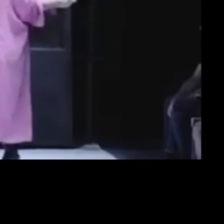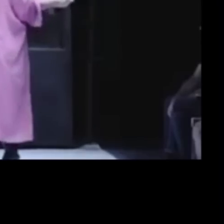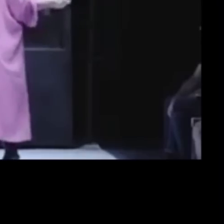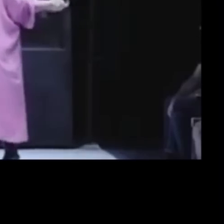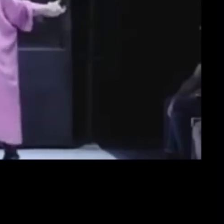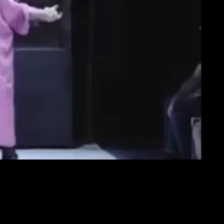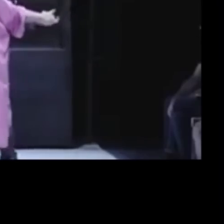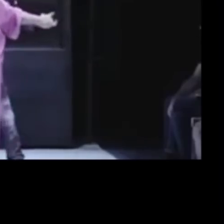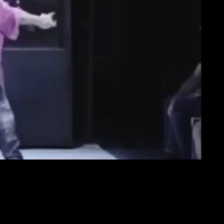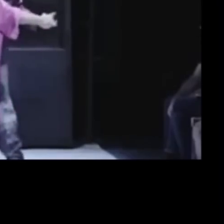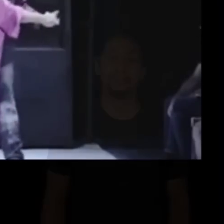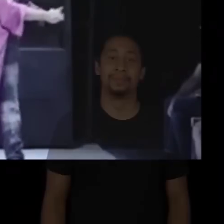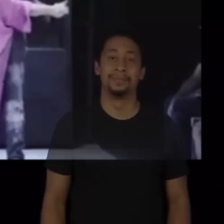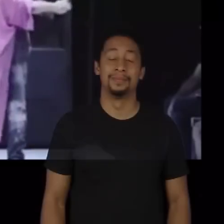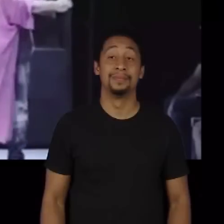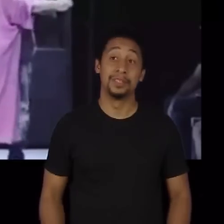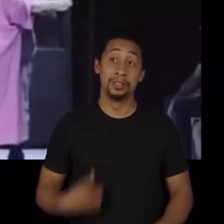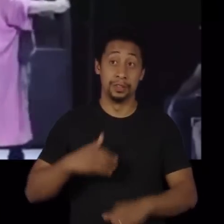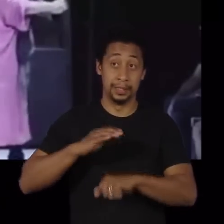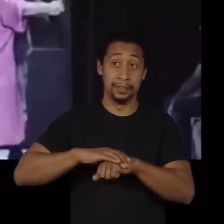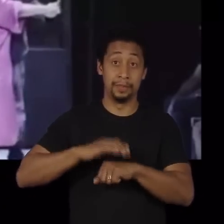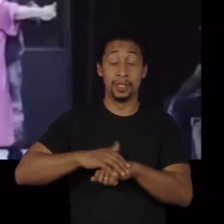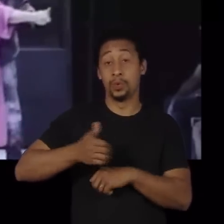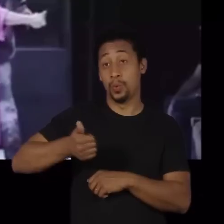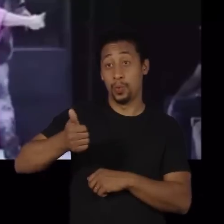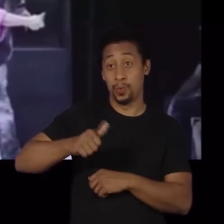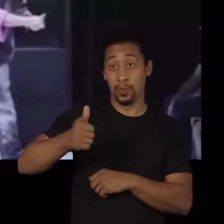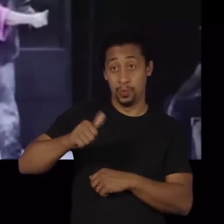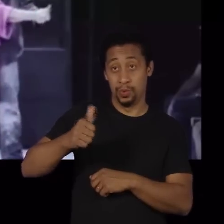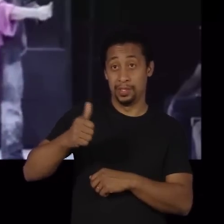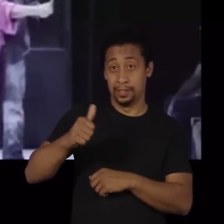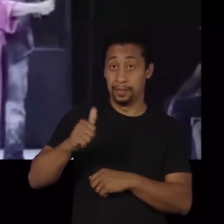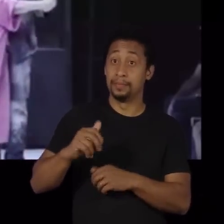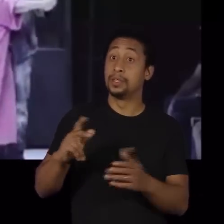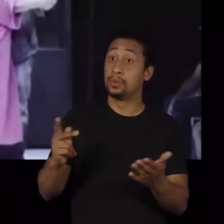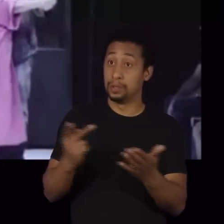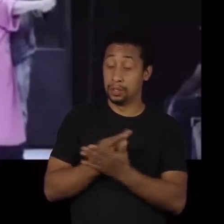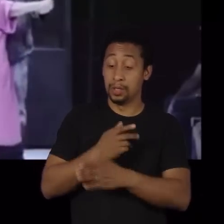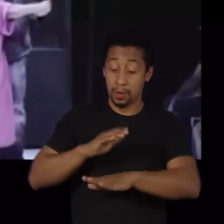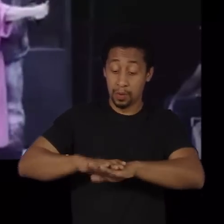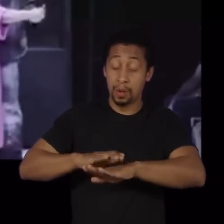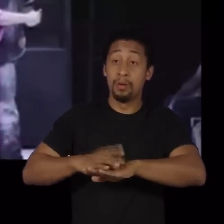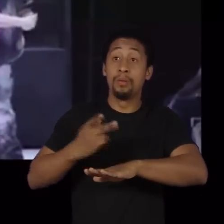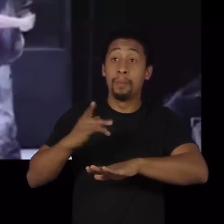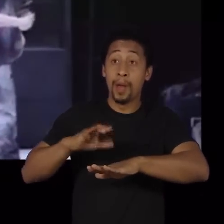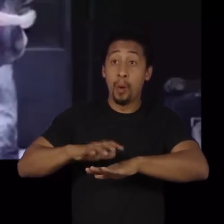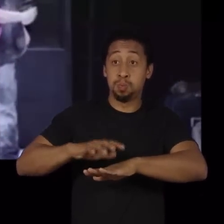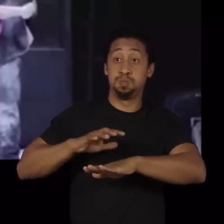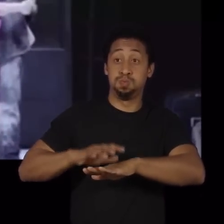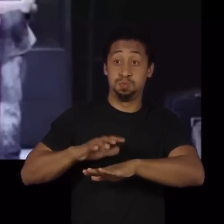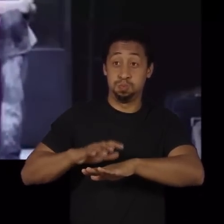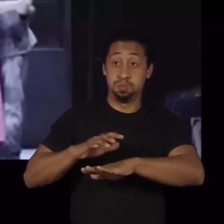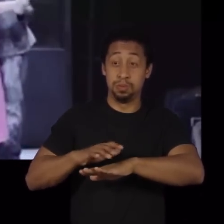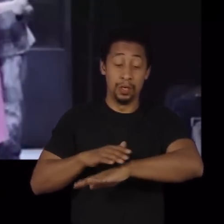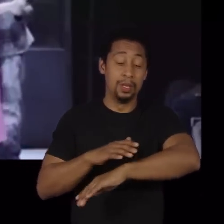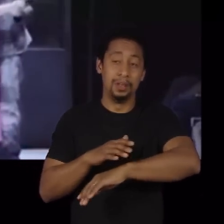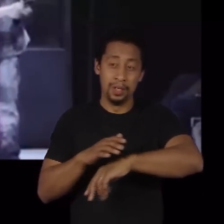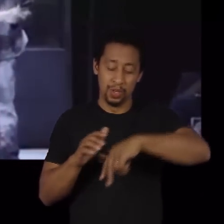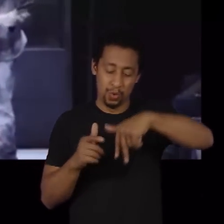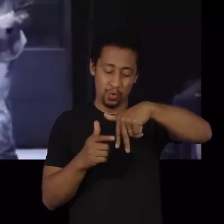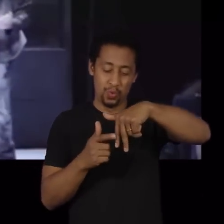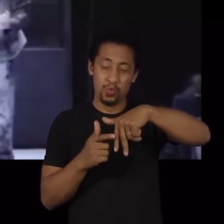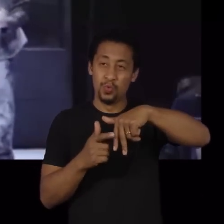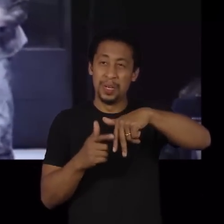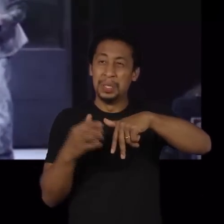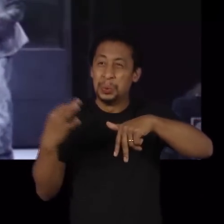Nós fizemos 11 estados. Maria Alice com o pé inchado, ainda com o joelho tal, não